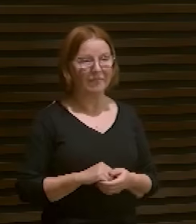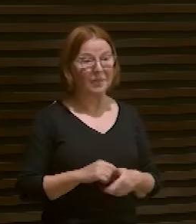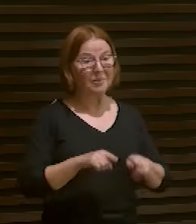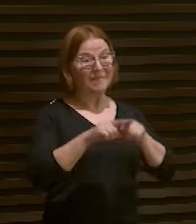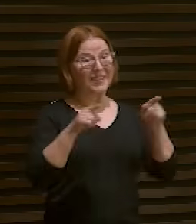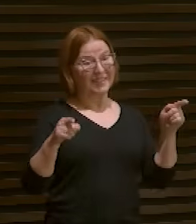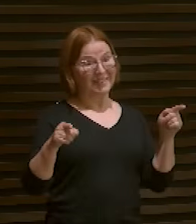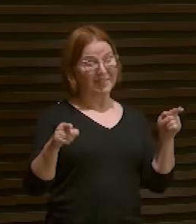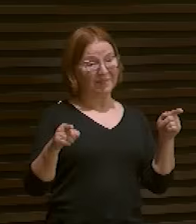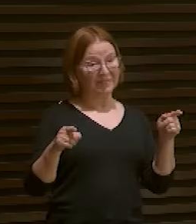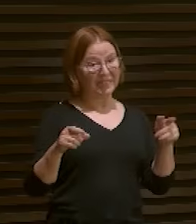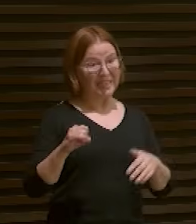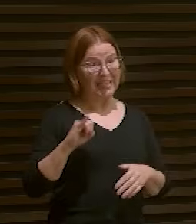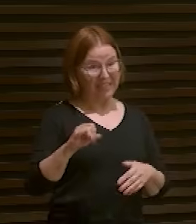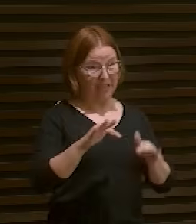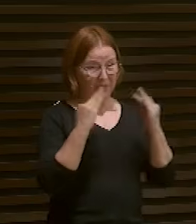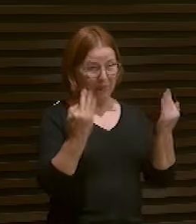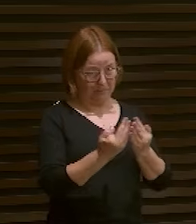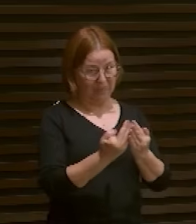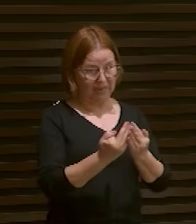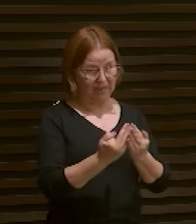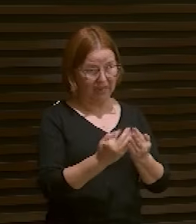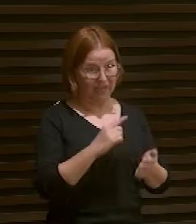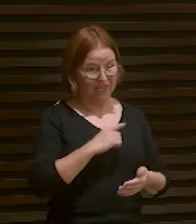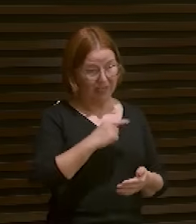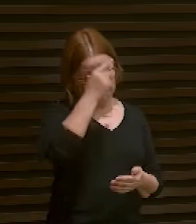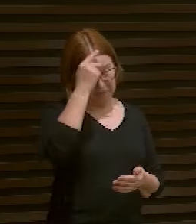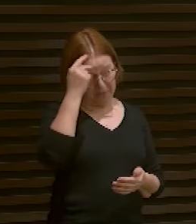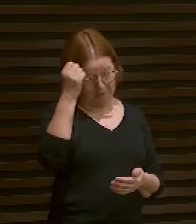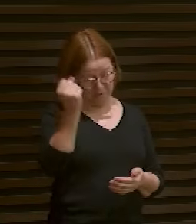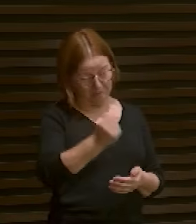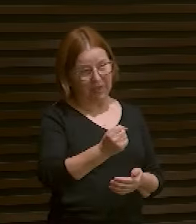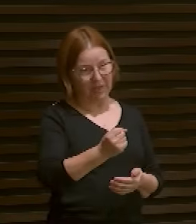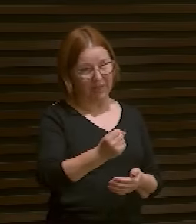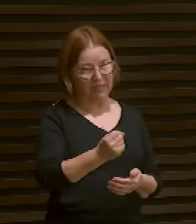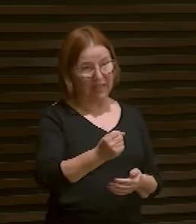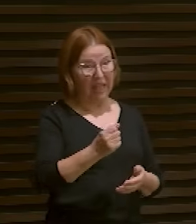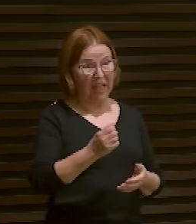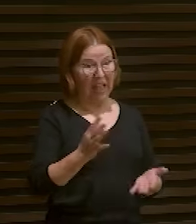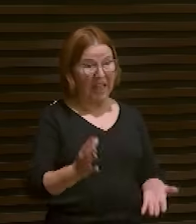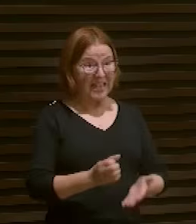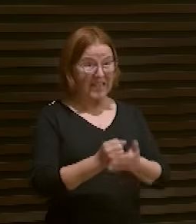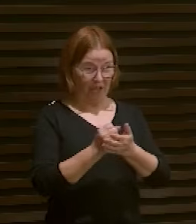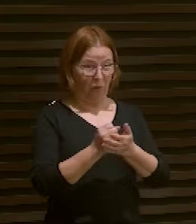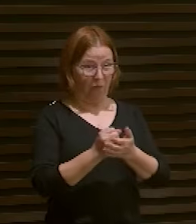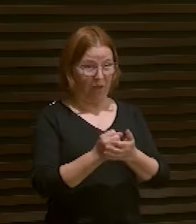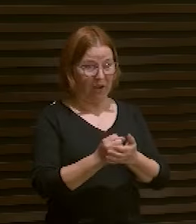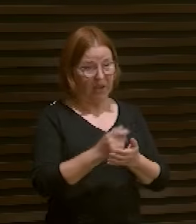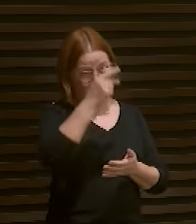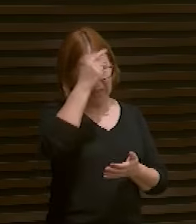Porém, se a família da pessoa assassinada salvar o assassino do seu afogamento, ela não terá